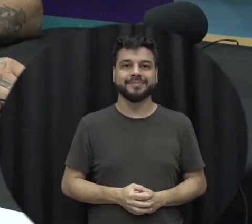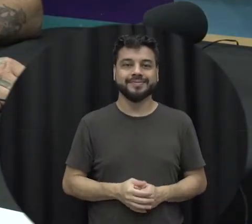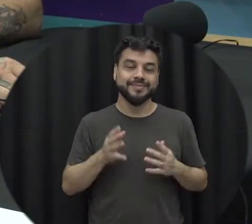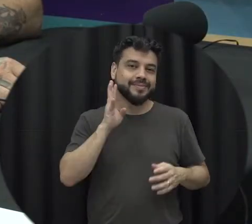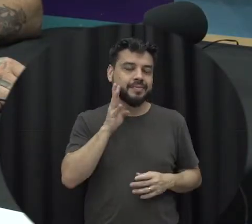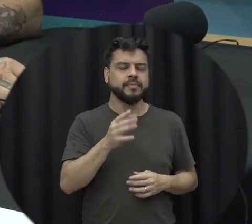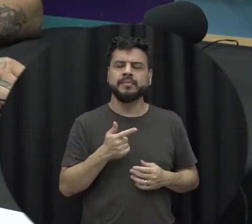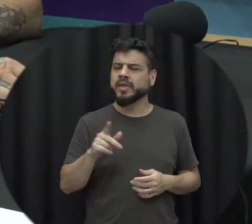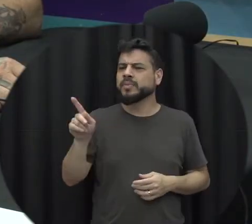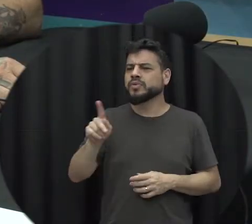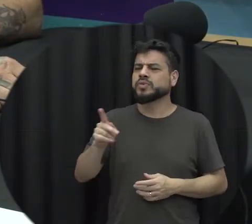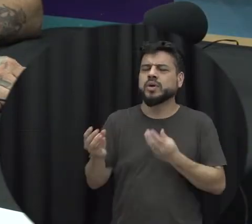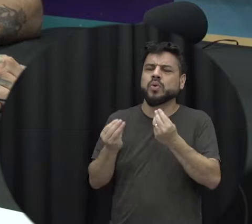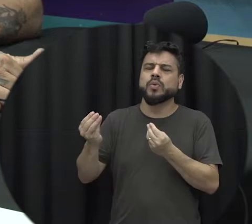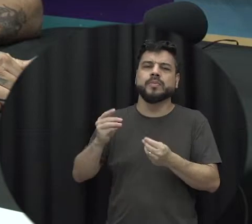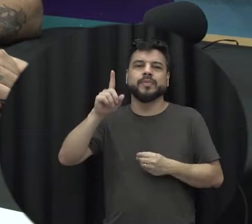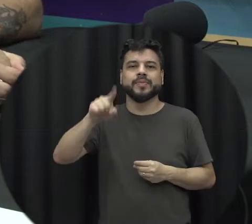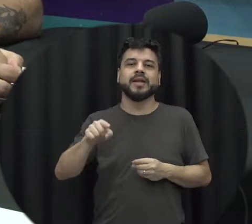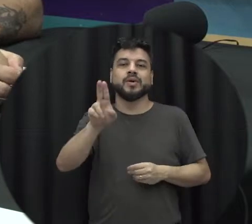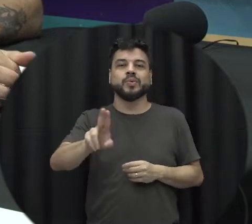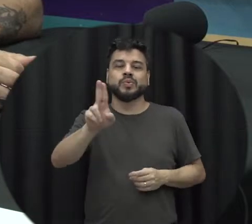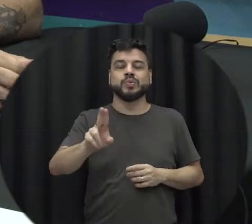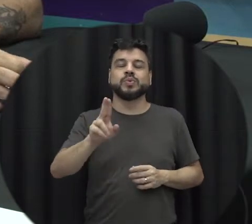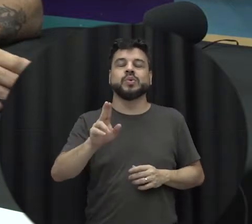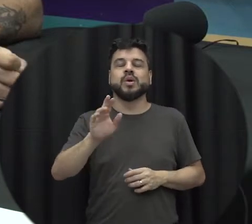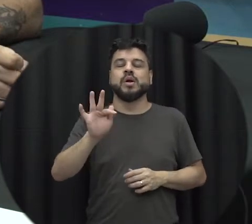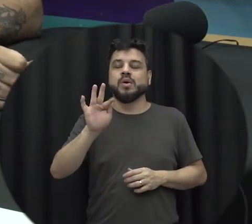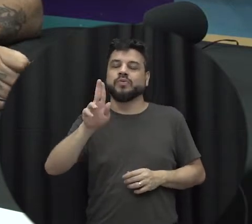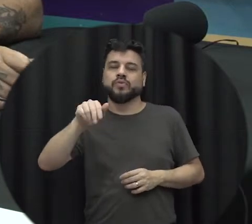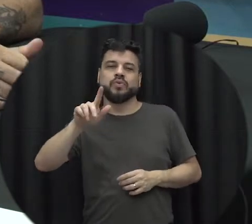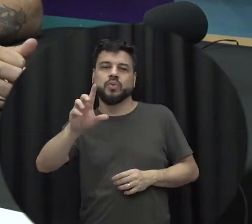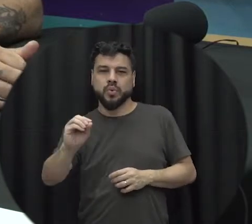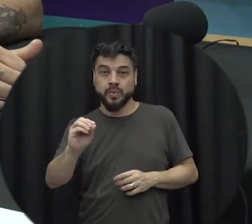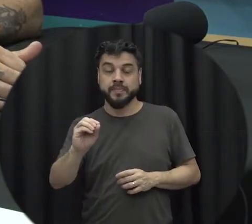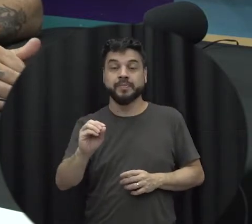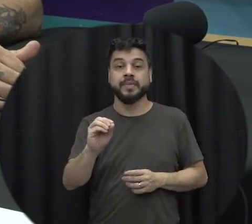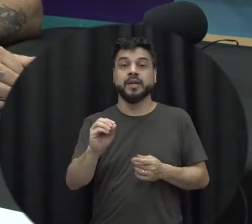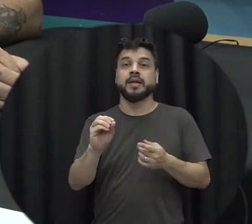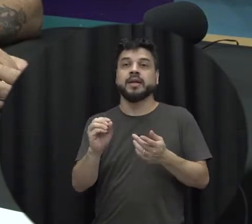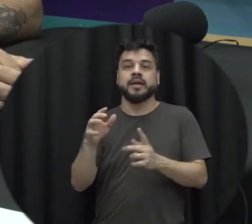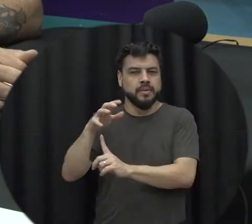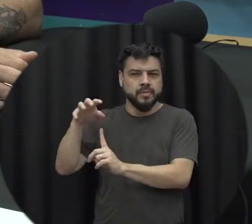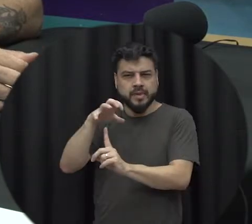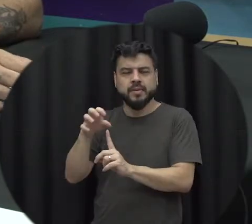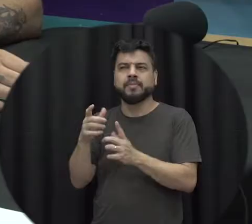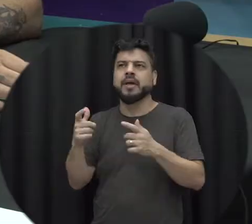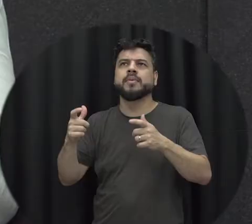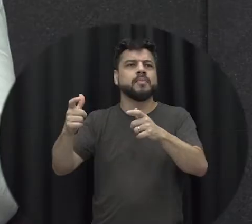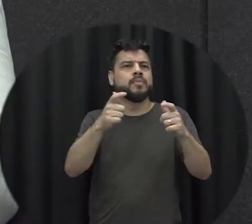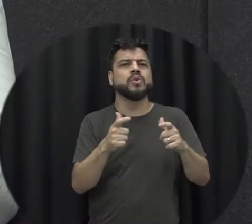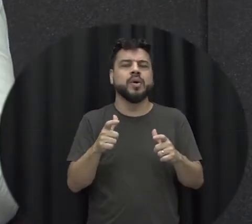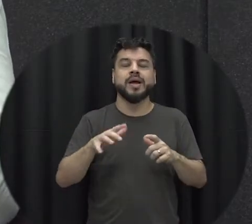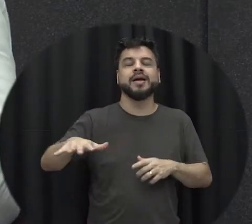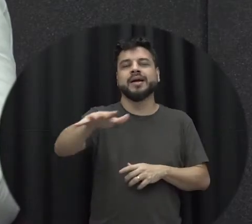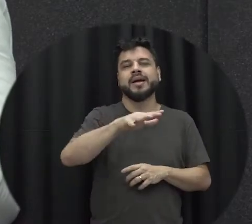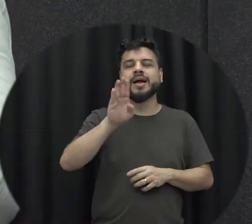Professora, e como que funciona a utilização dos fungos em processos de biorremediação de ambientes? De ambientes, né? Eu acho legal